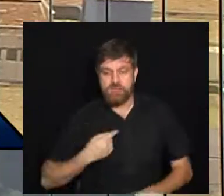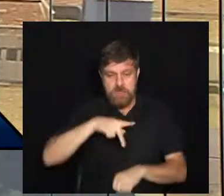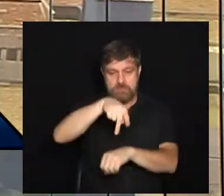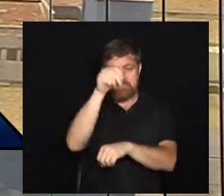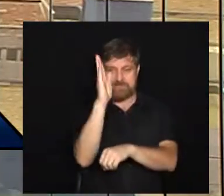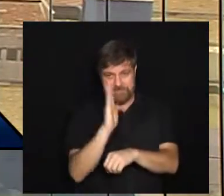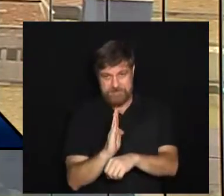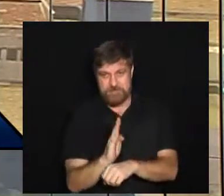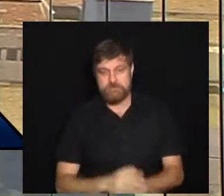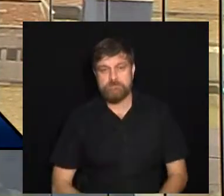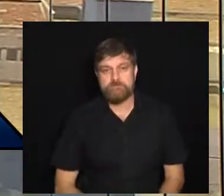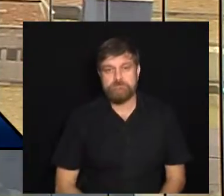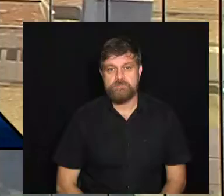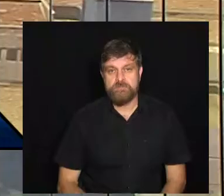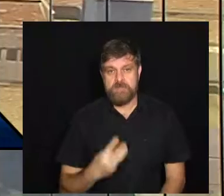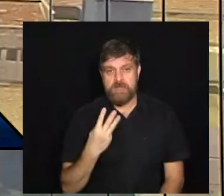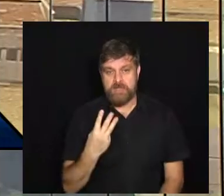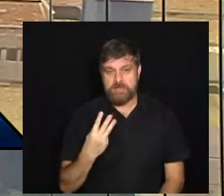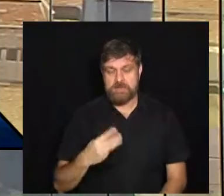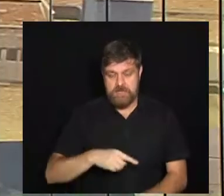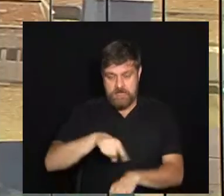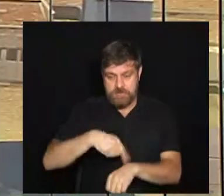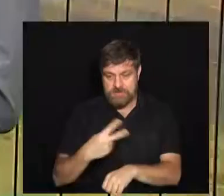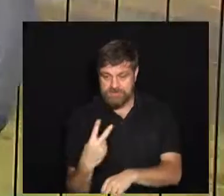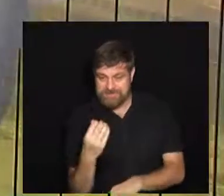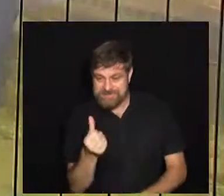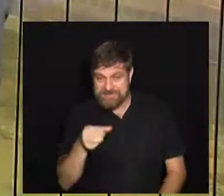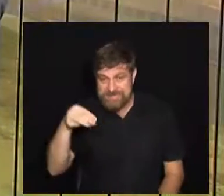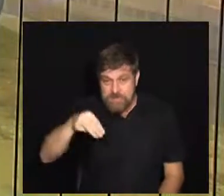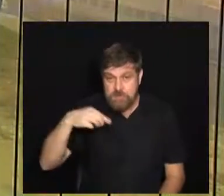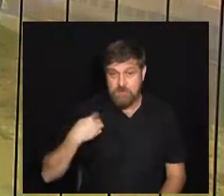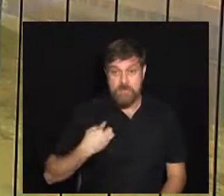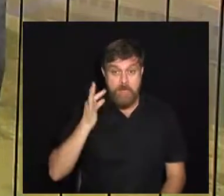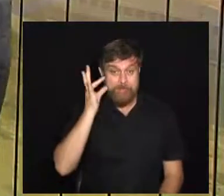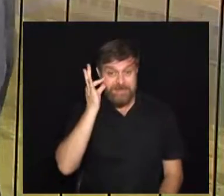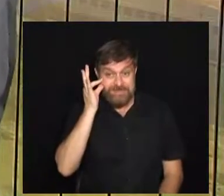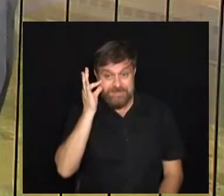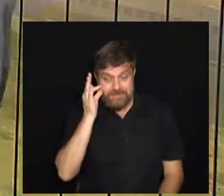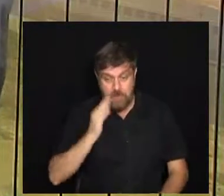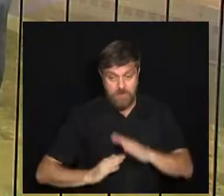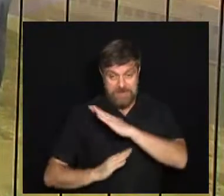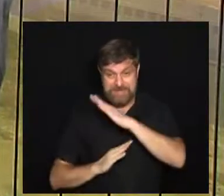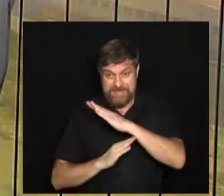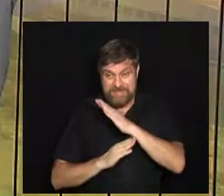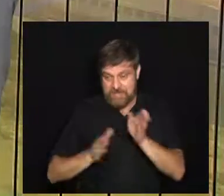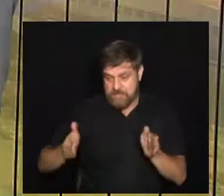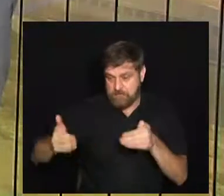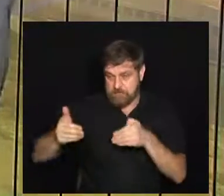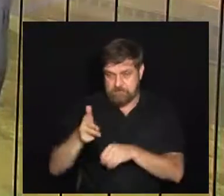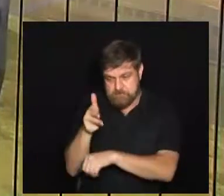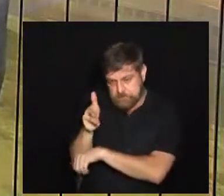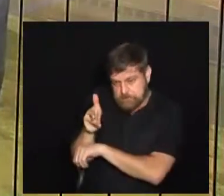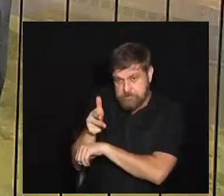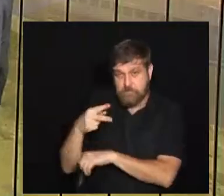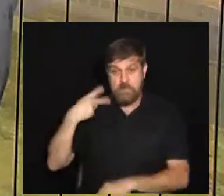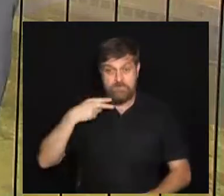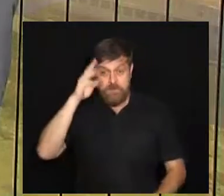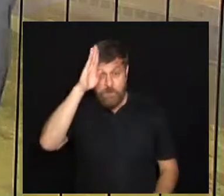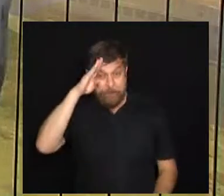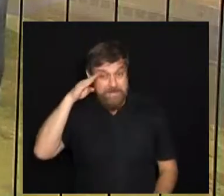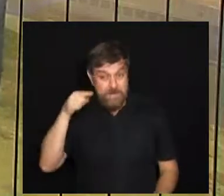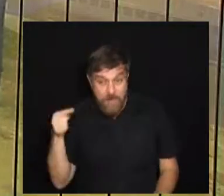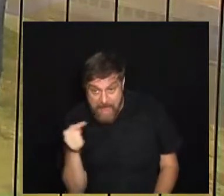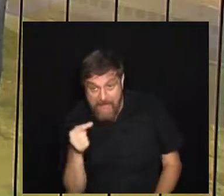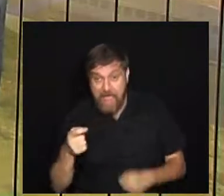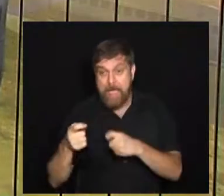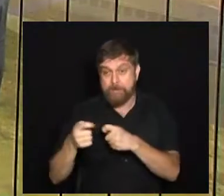enquanto países 3:26 nós estamos ao vivo aqui nos estúdios da tv câmara campinas vereador pedro tourinho que